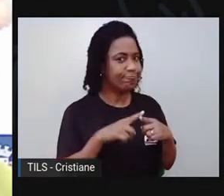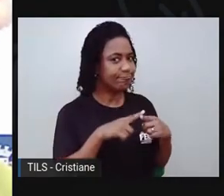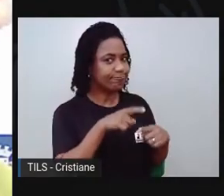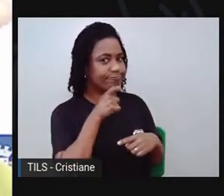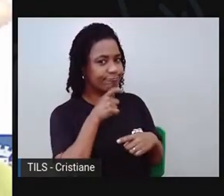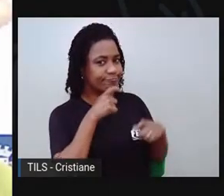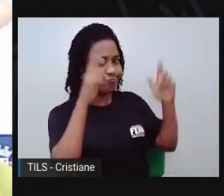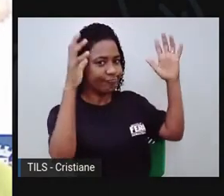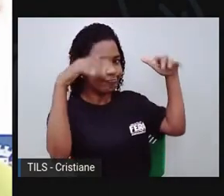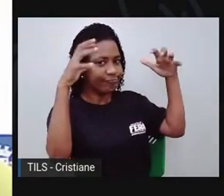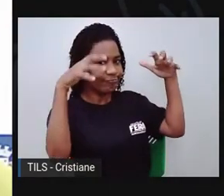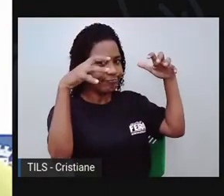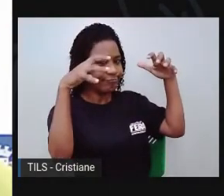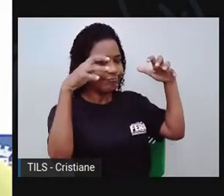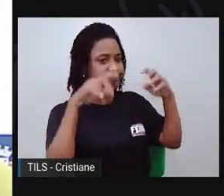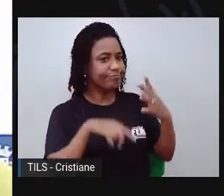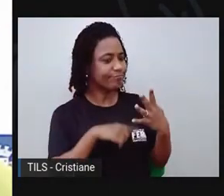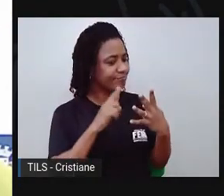Inverno?